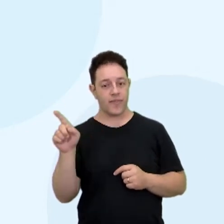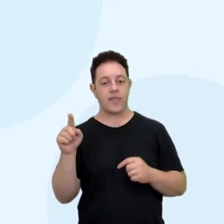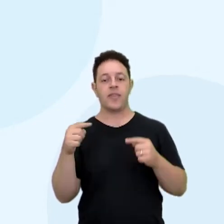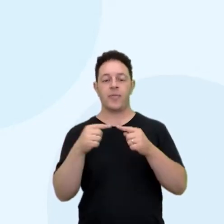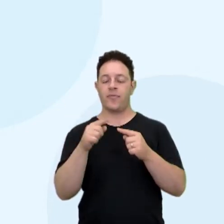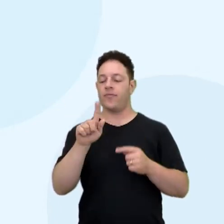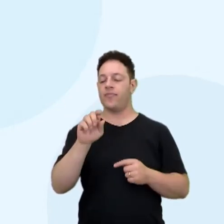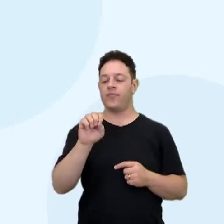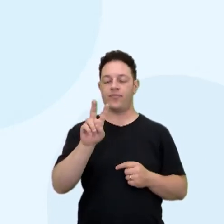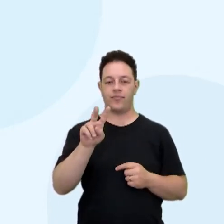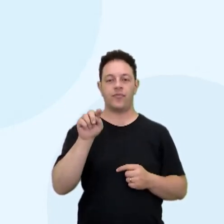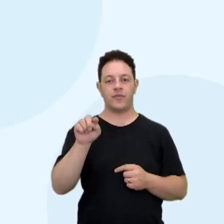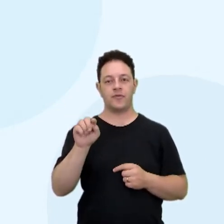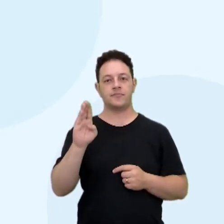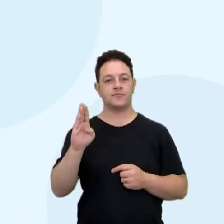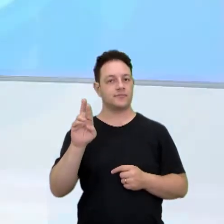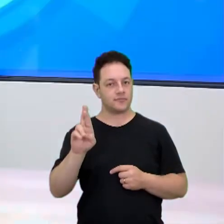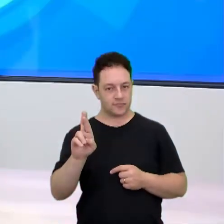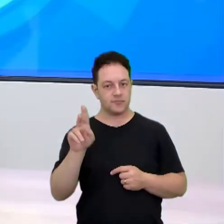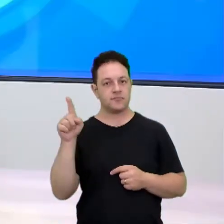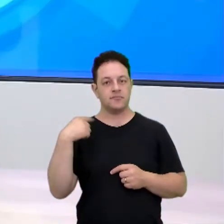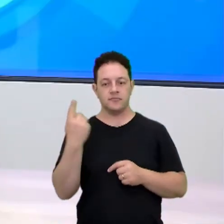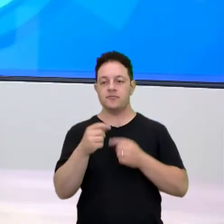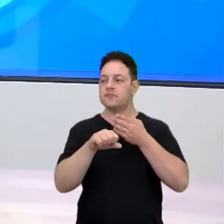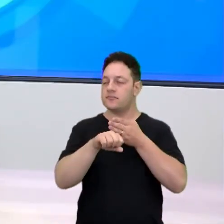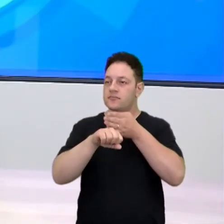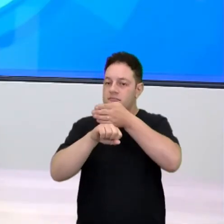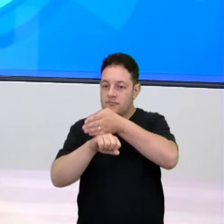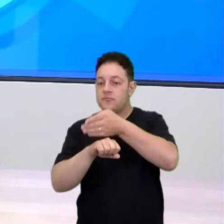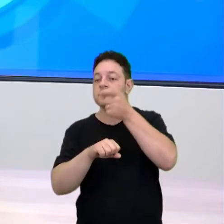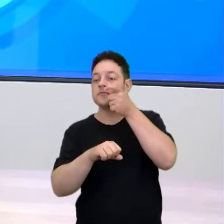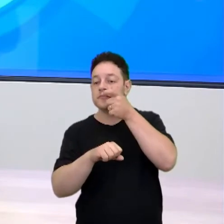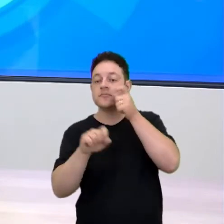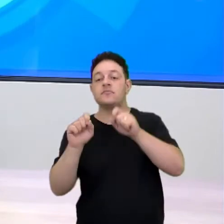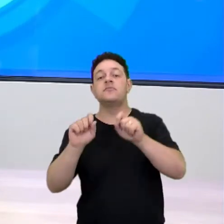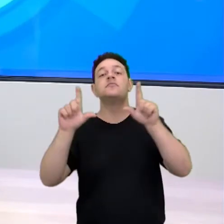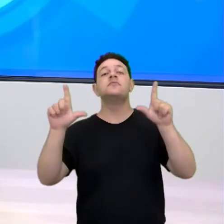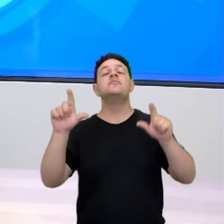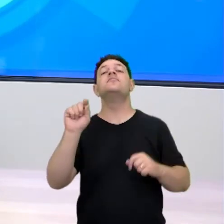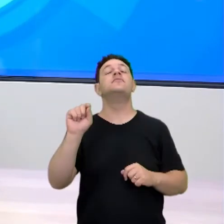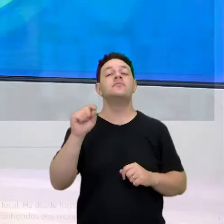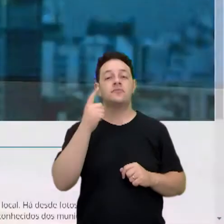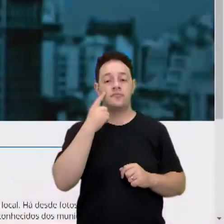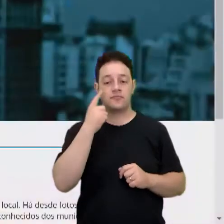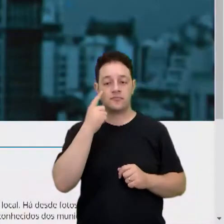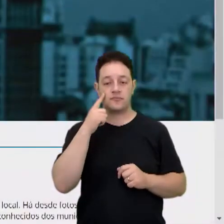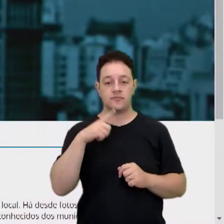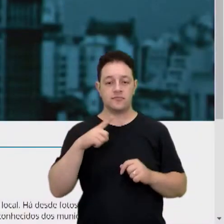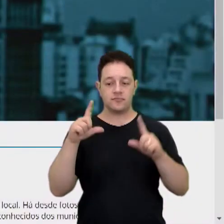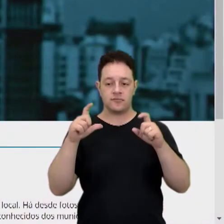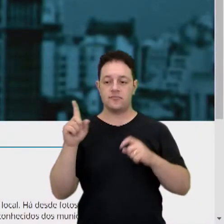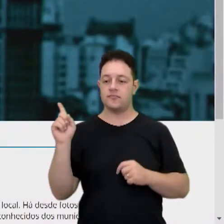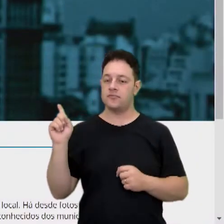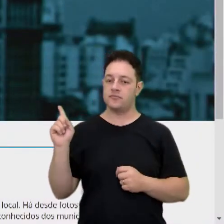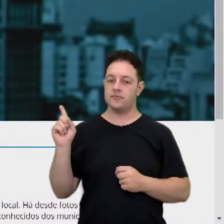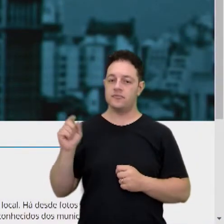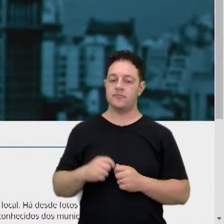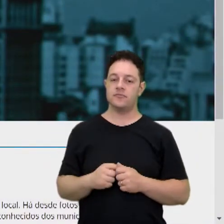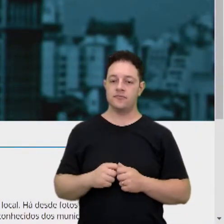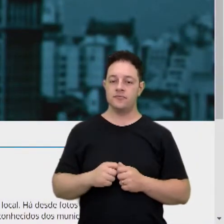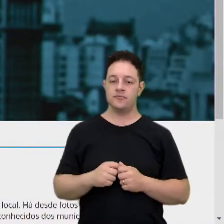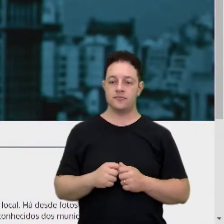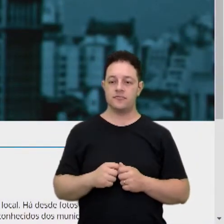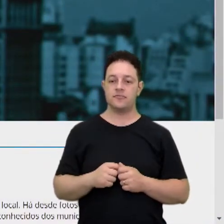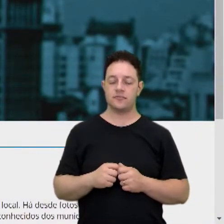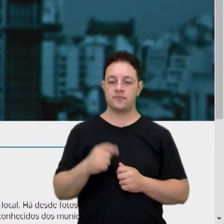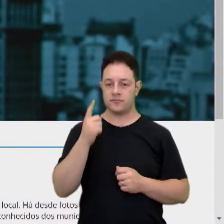gov.br, né? A gente vai acessar nele e vai aparecer esta imagem para vocês aí. Então eu vou trabalhar